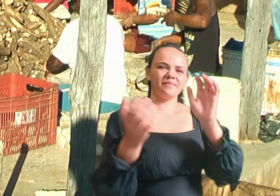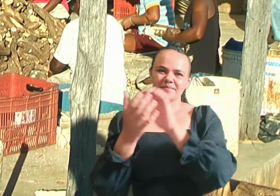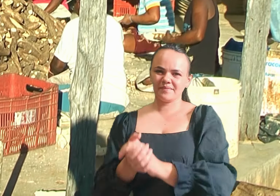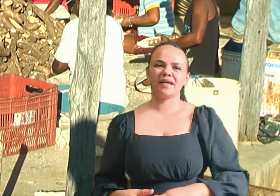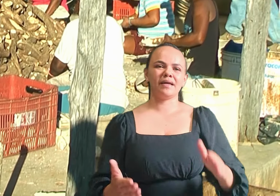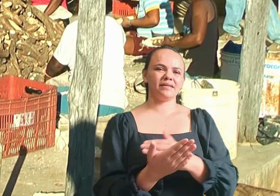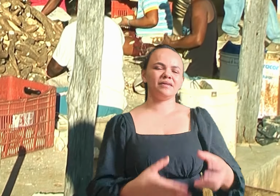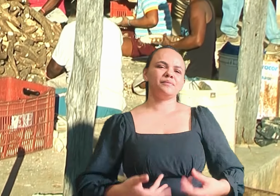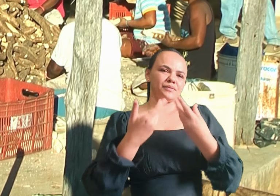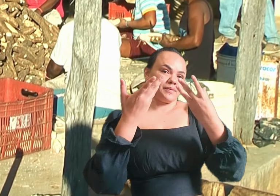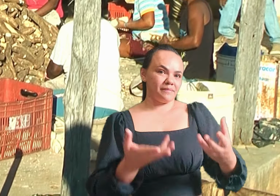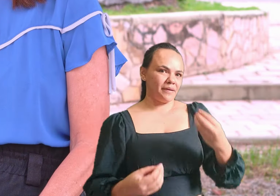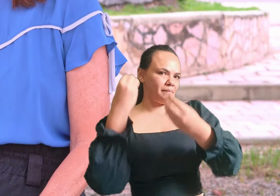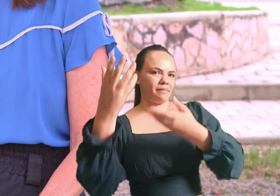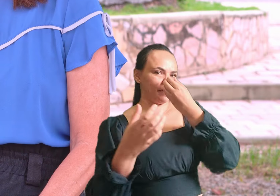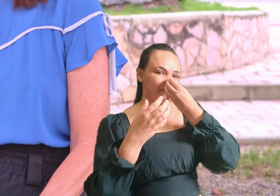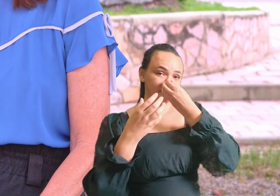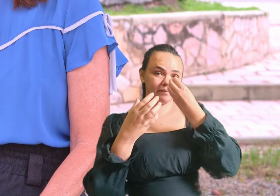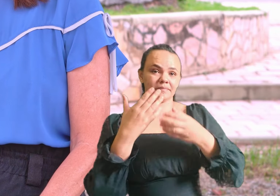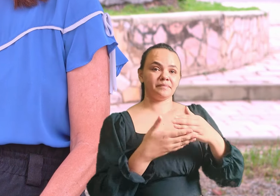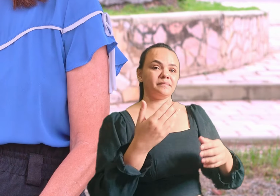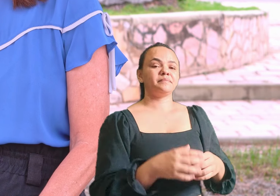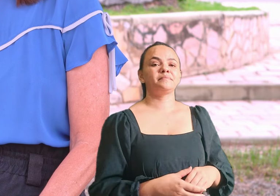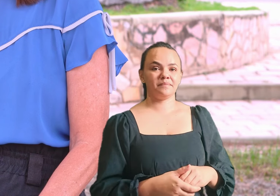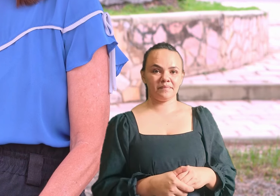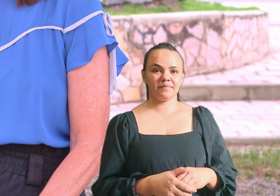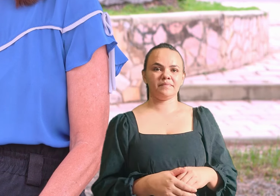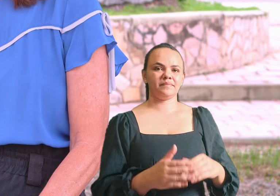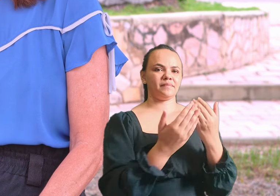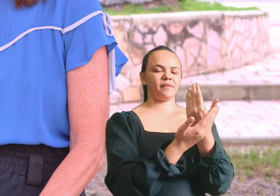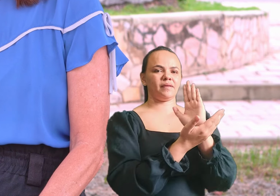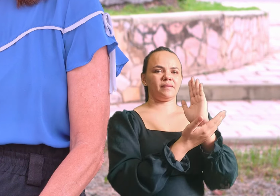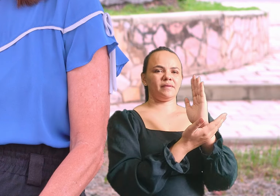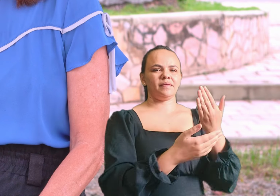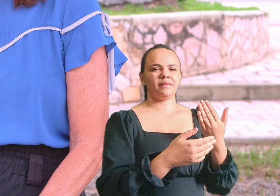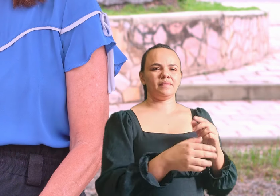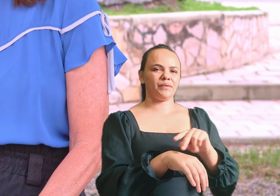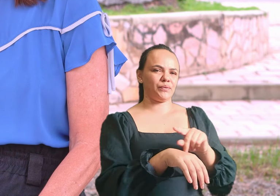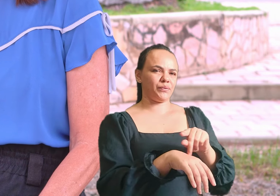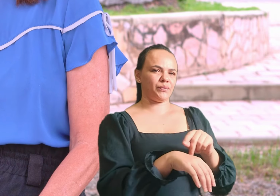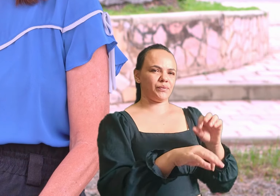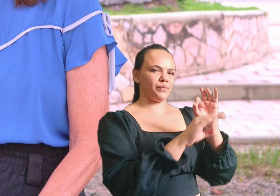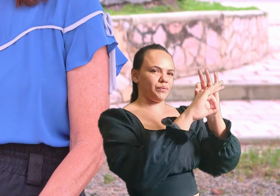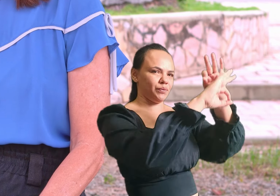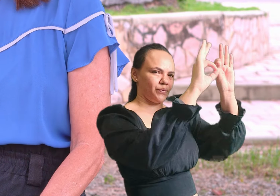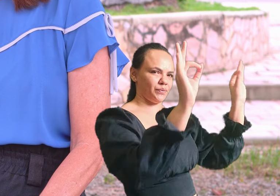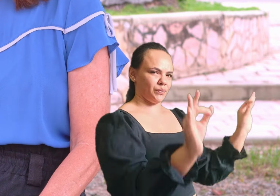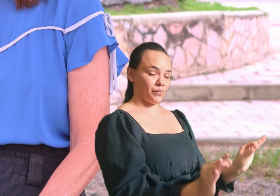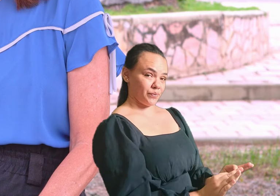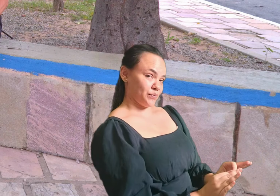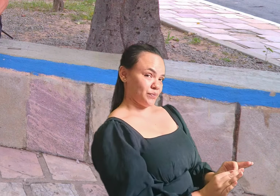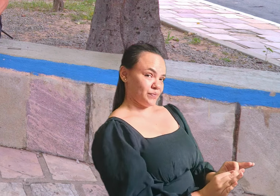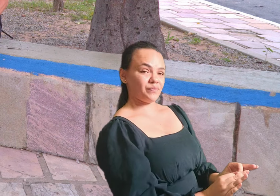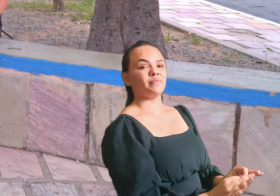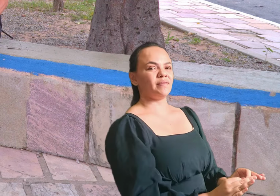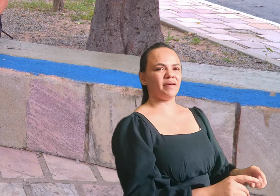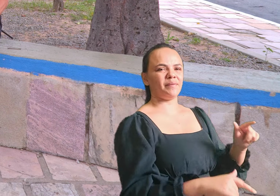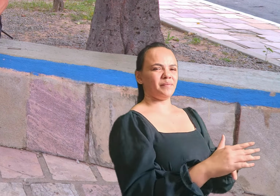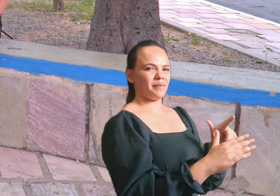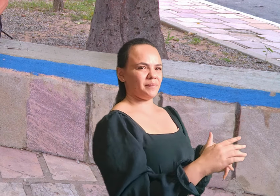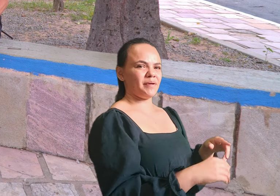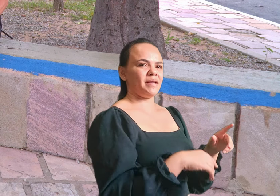escritas nas paredes com apenas um pedaço de carvão um coração duas letras